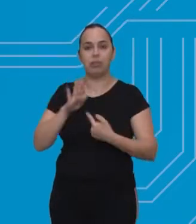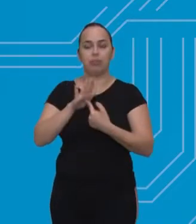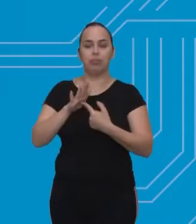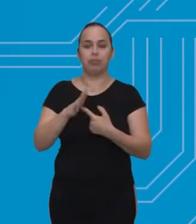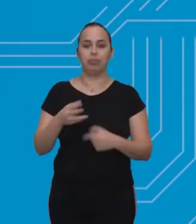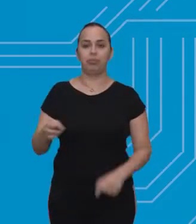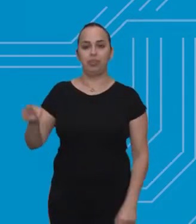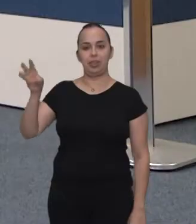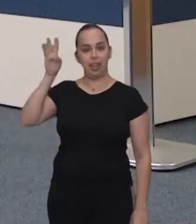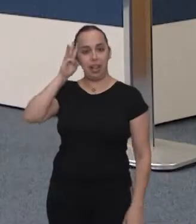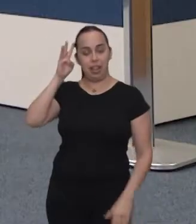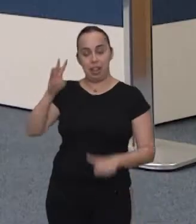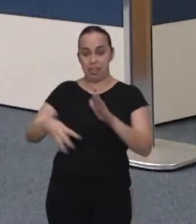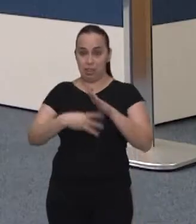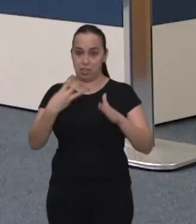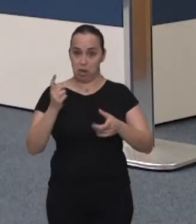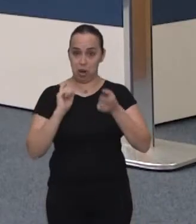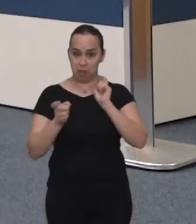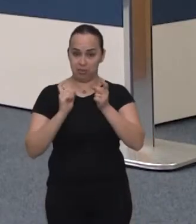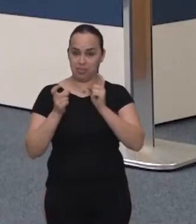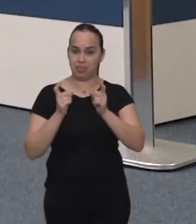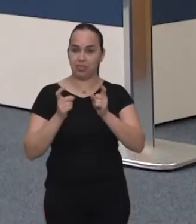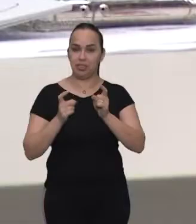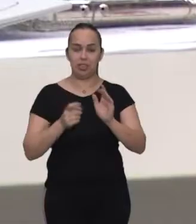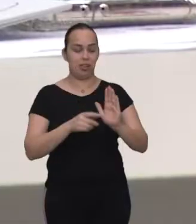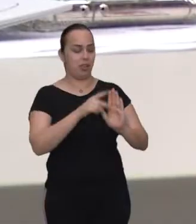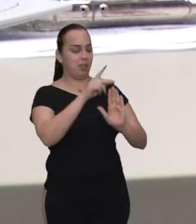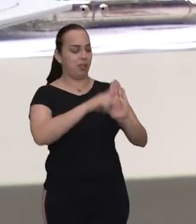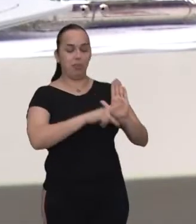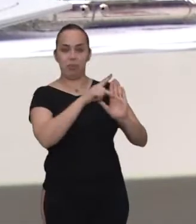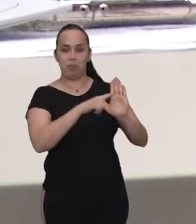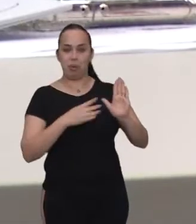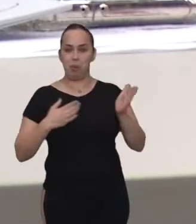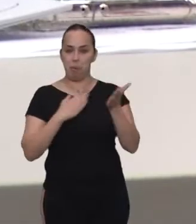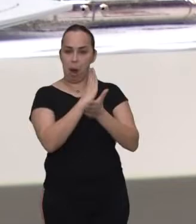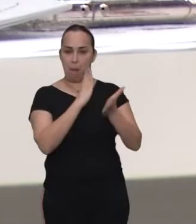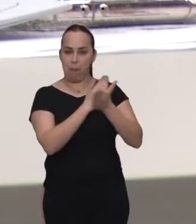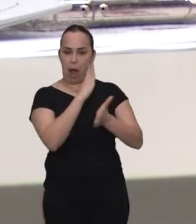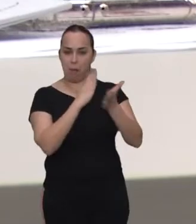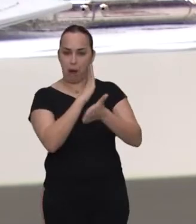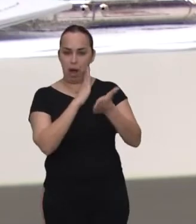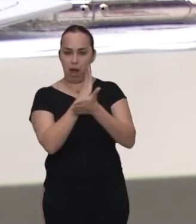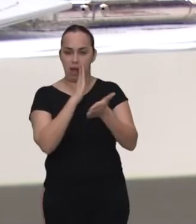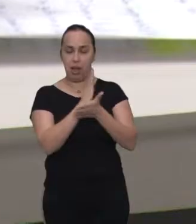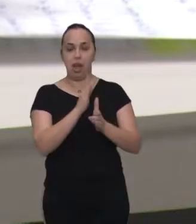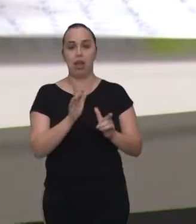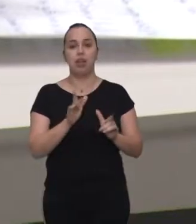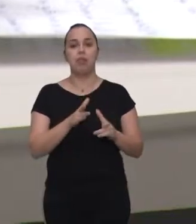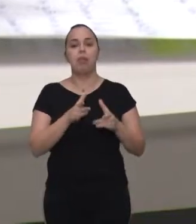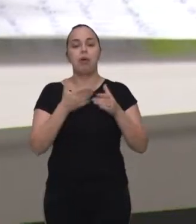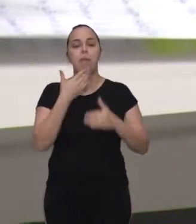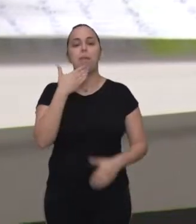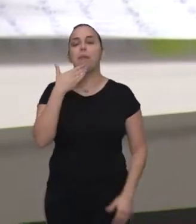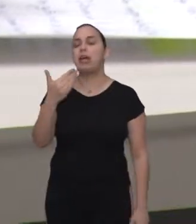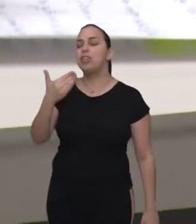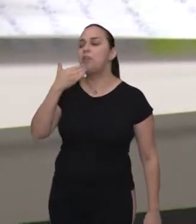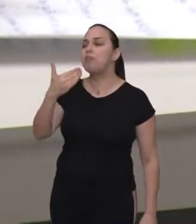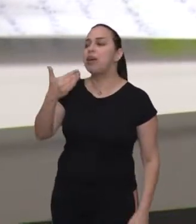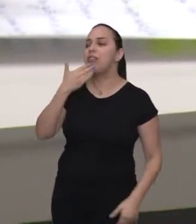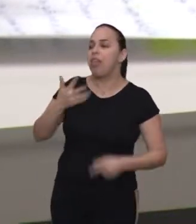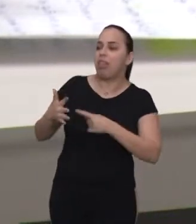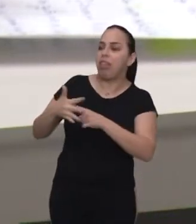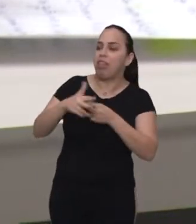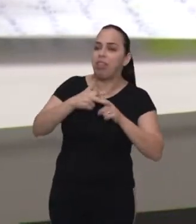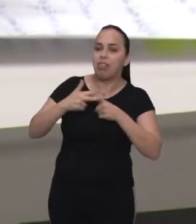realizada na terça-feira na terceira sessão do ano os vereadores aprovaram uma série de documentos a maior parte